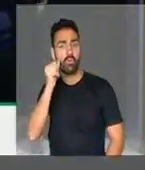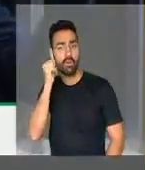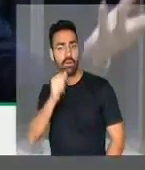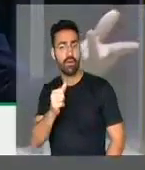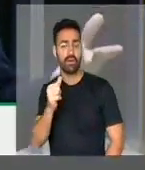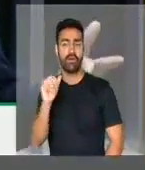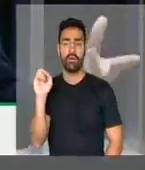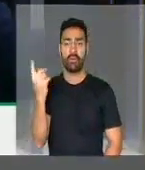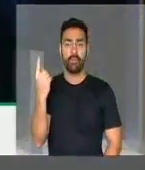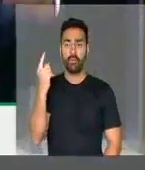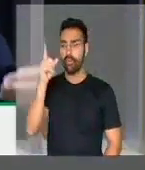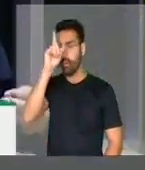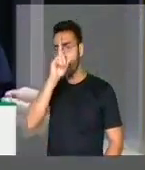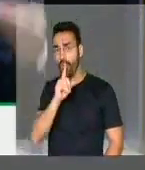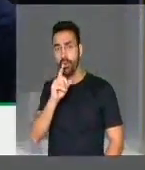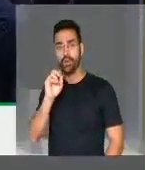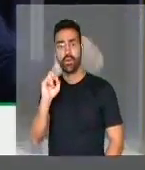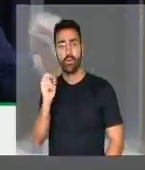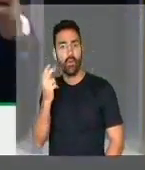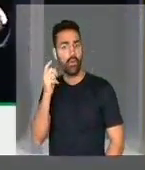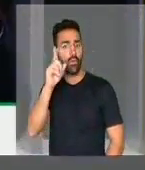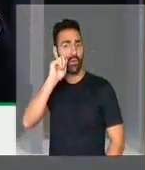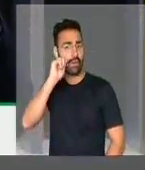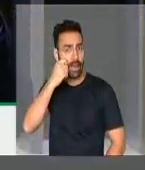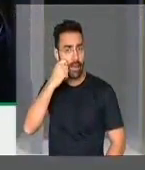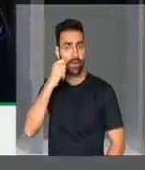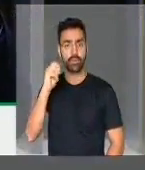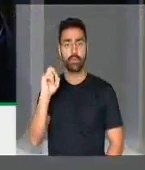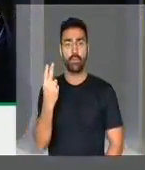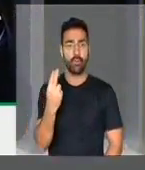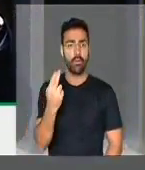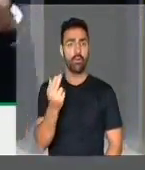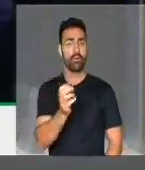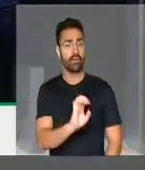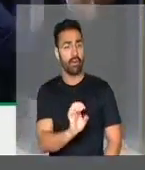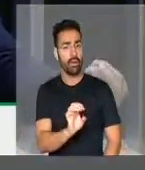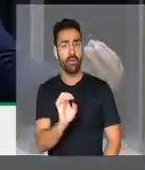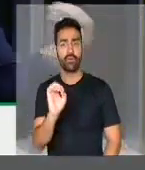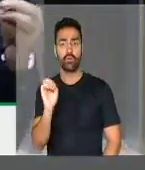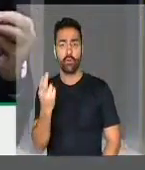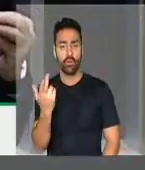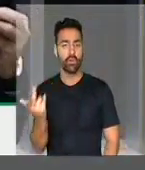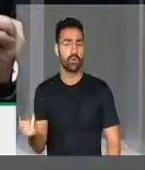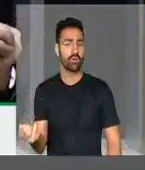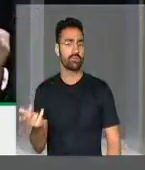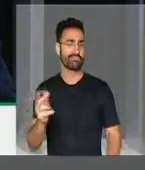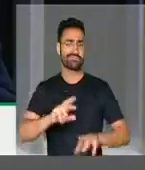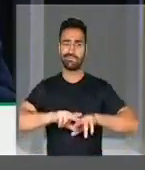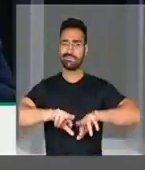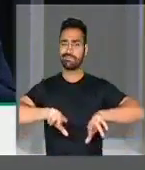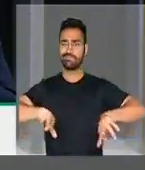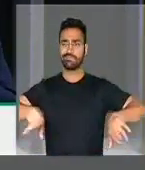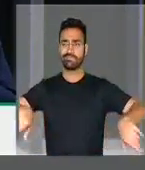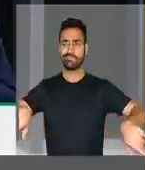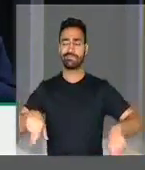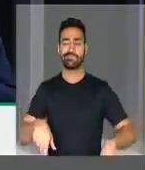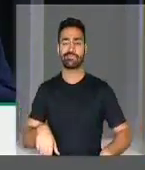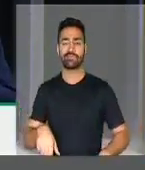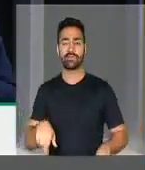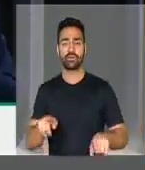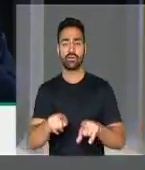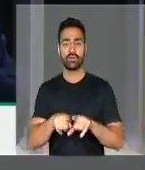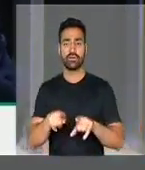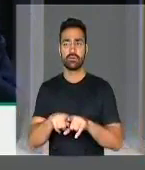ou mulher loira ou mulher negra quem ou lgbt ou negro enfim sabemos